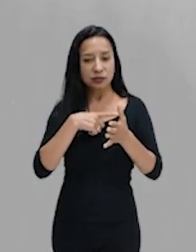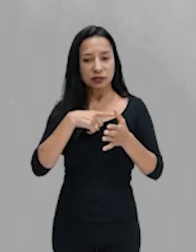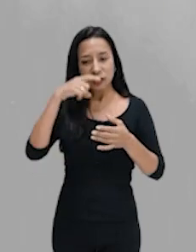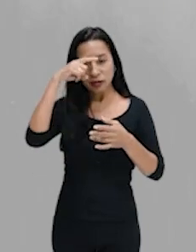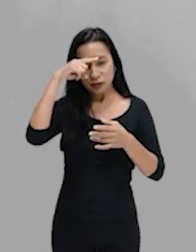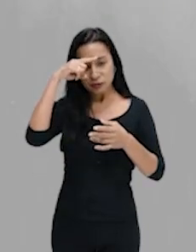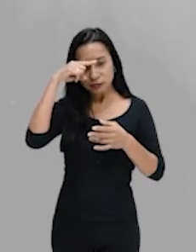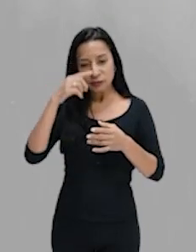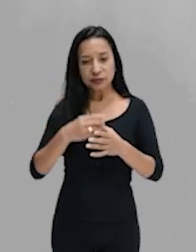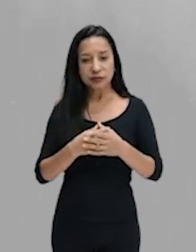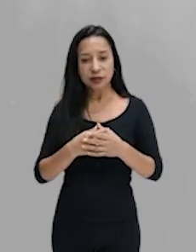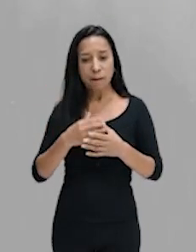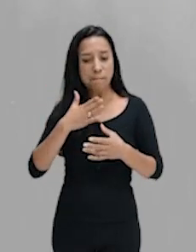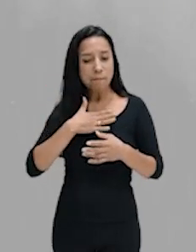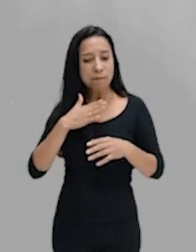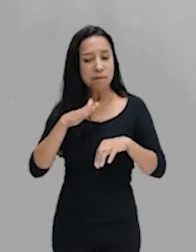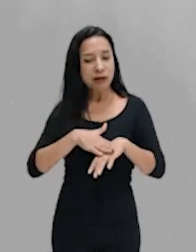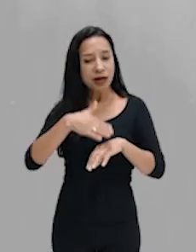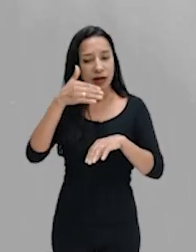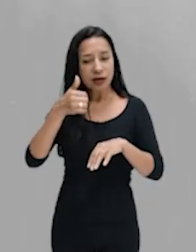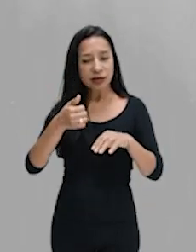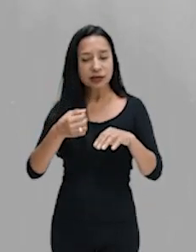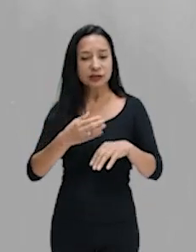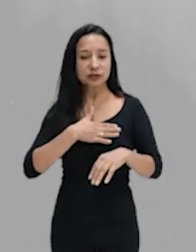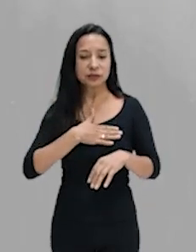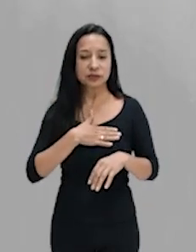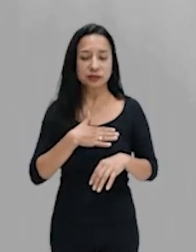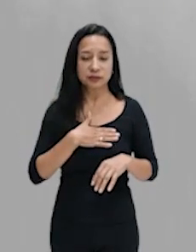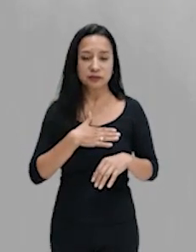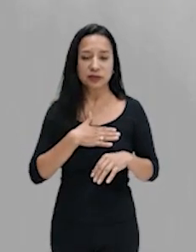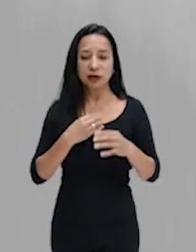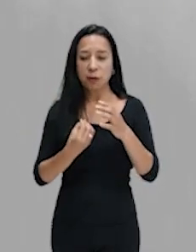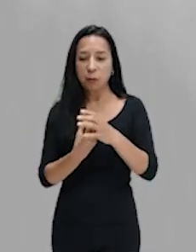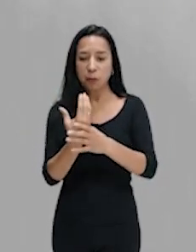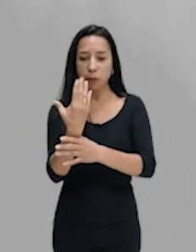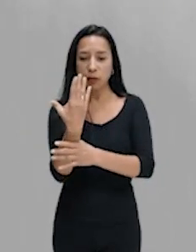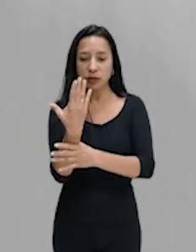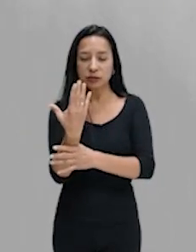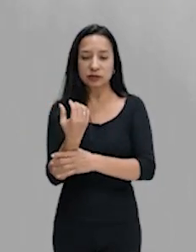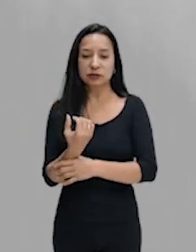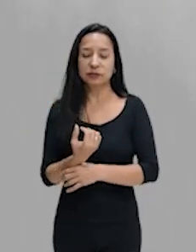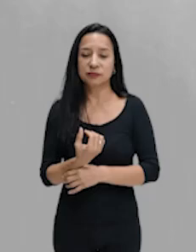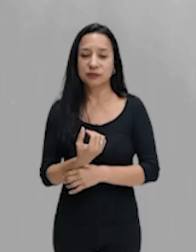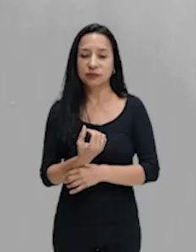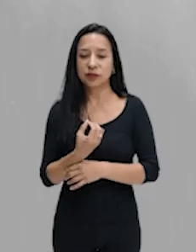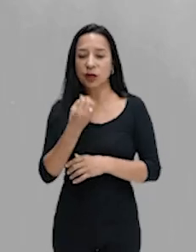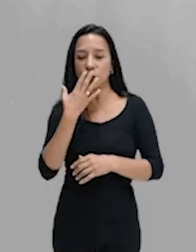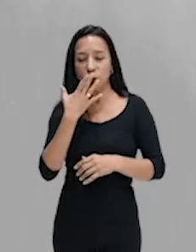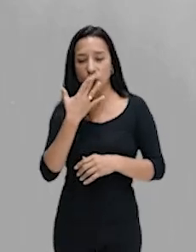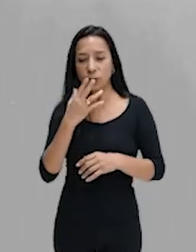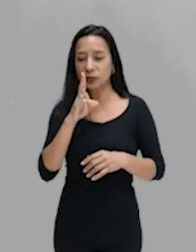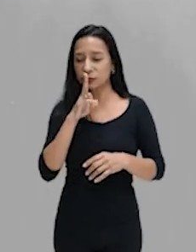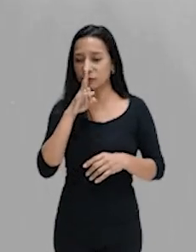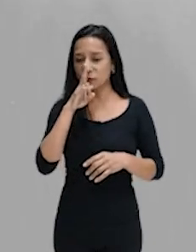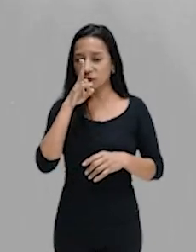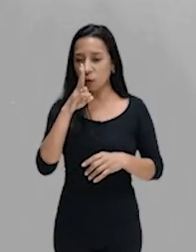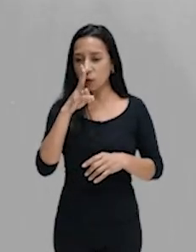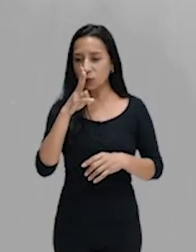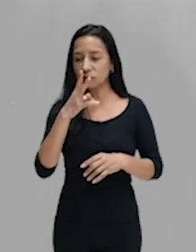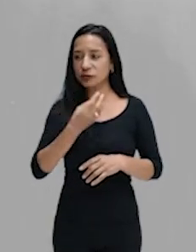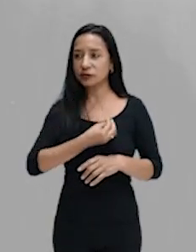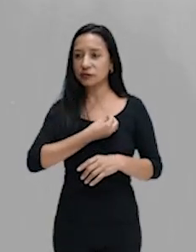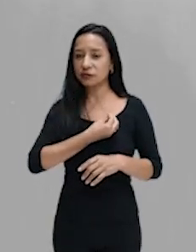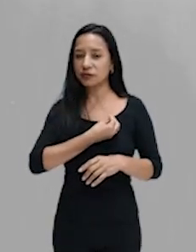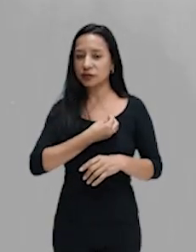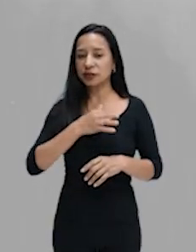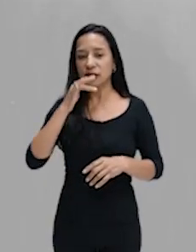e flores na cabeça. Era uma marca da Frida, saias coloridas, chales estampados e flores.